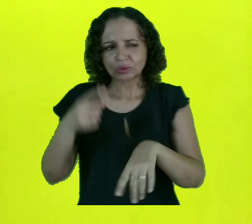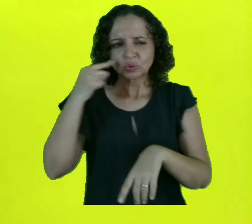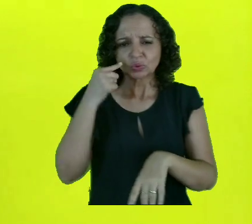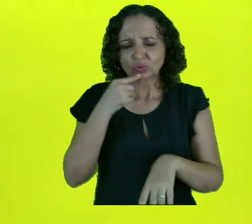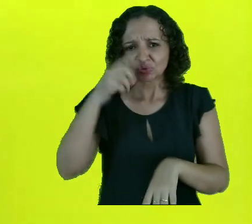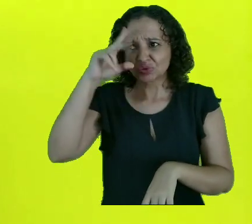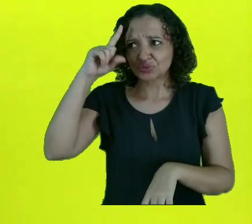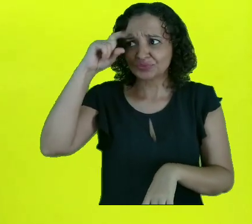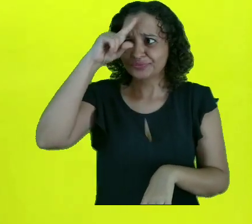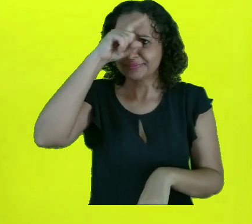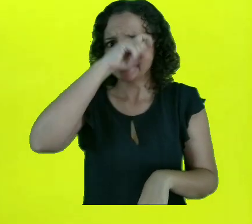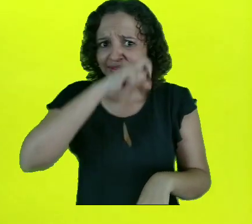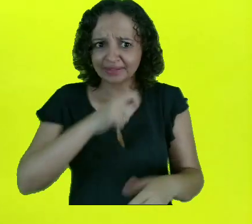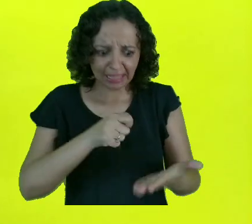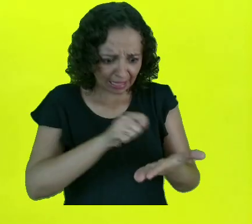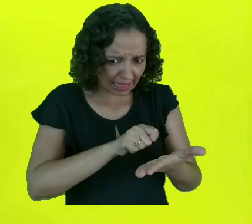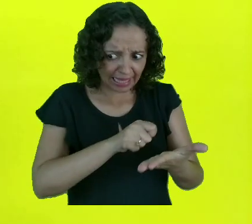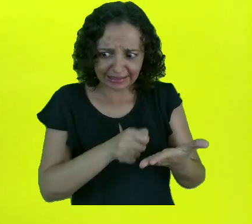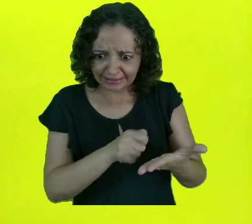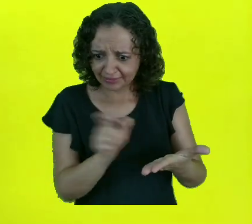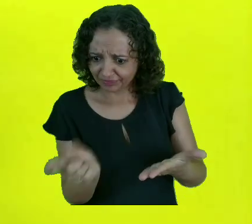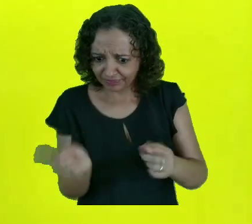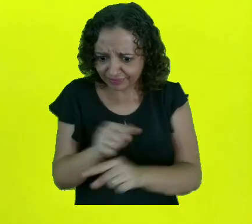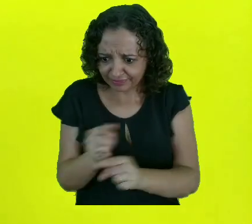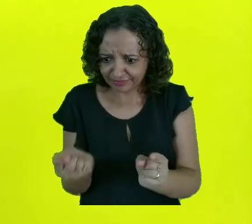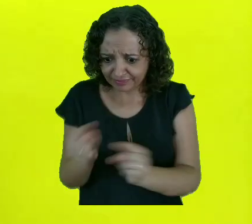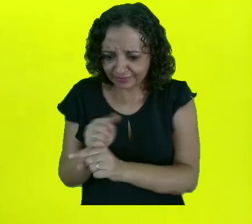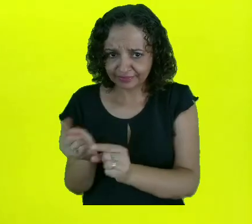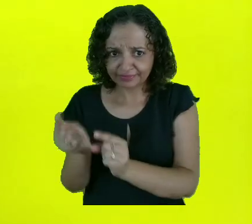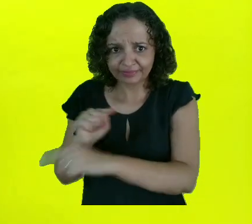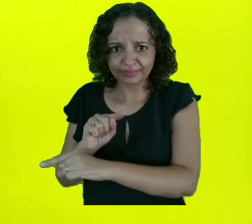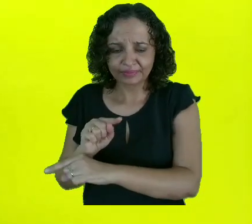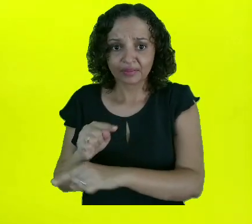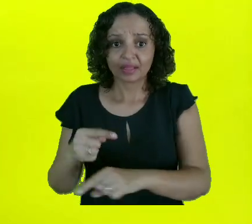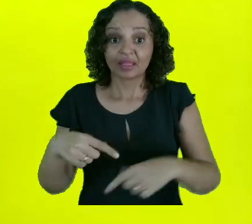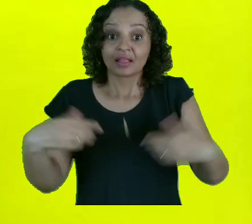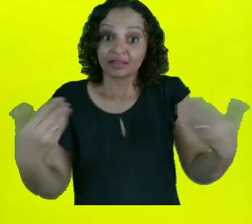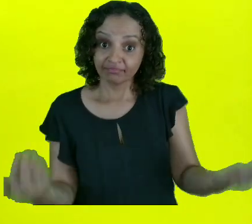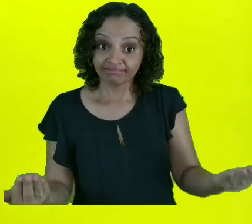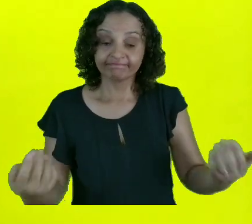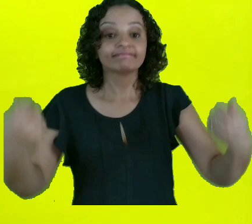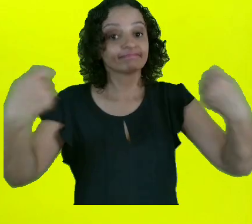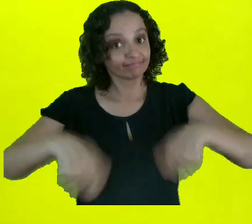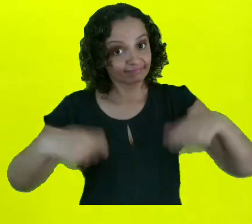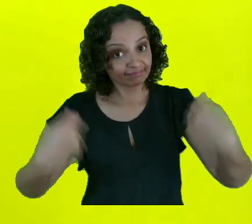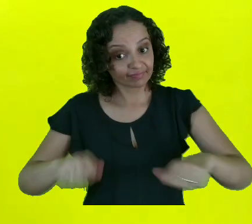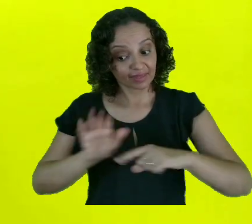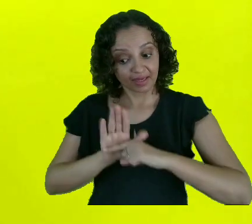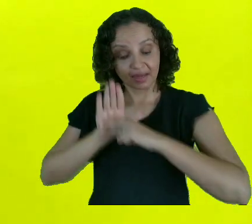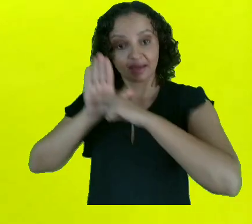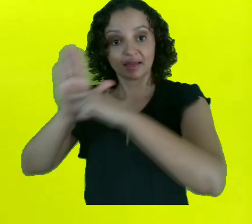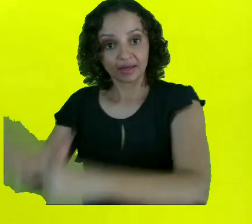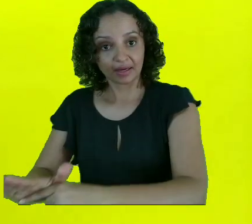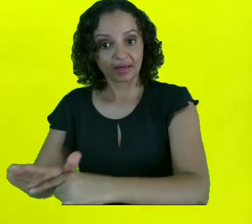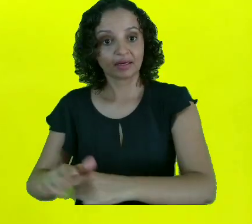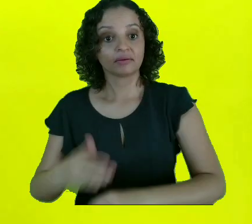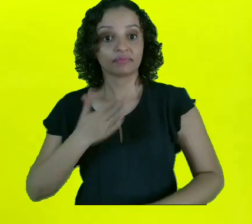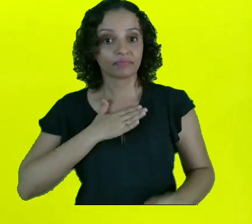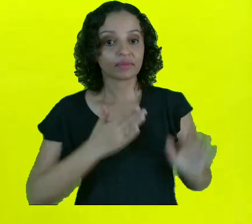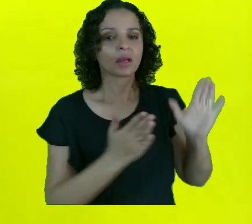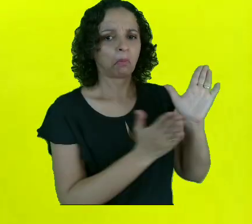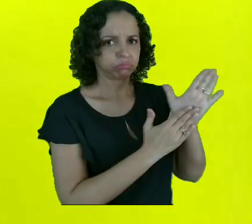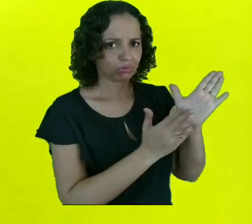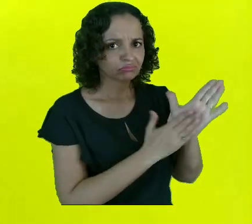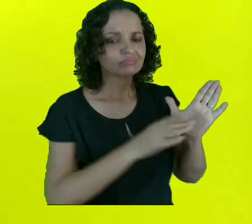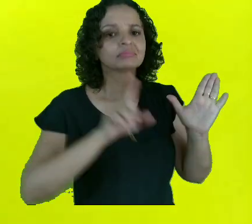apropriar-se dessa palavra e escrevê-la corretamente. Por isso, ele precisa de uma ajuda. Então, a minha proposta, que eu